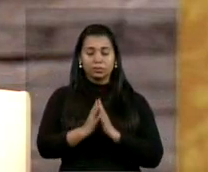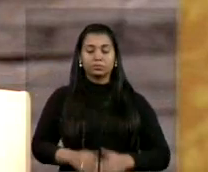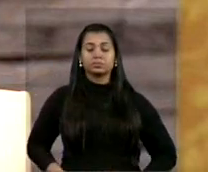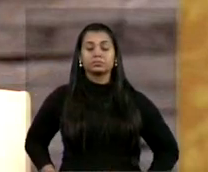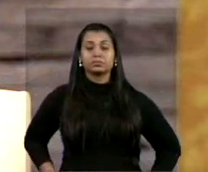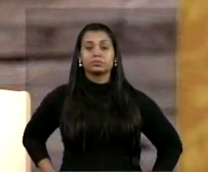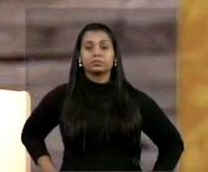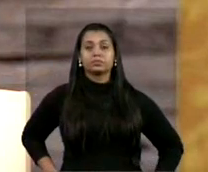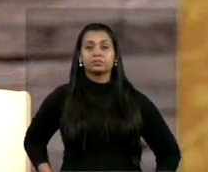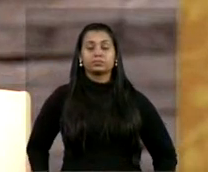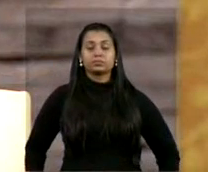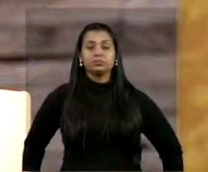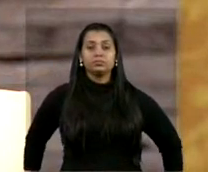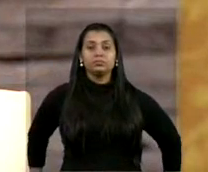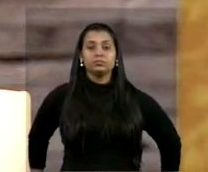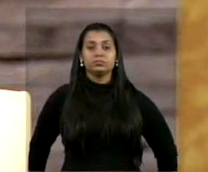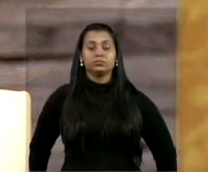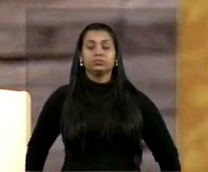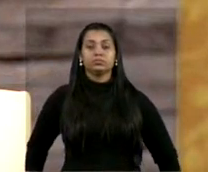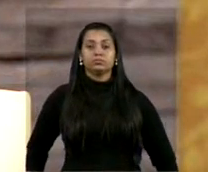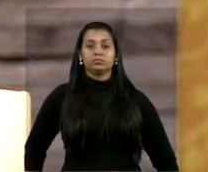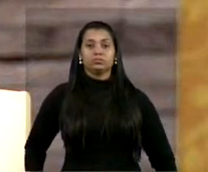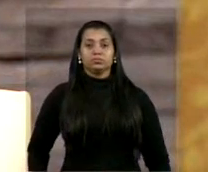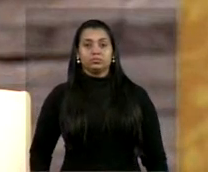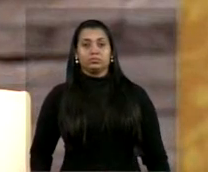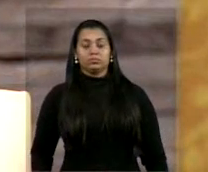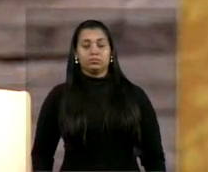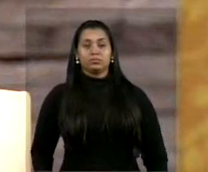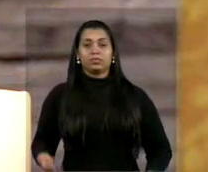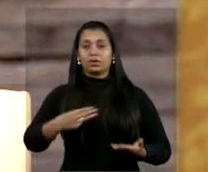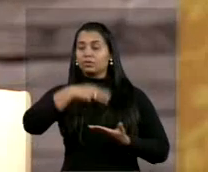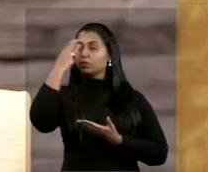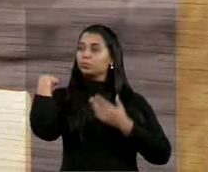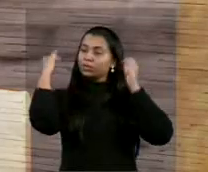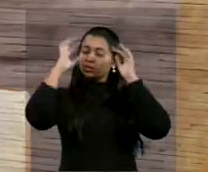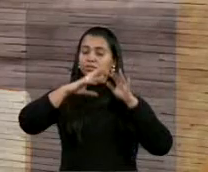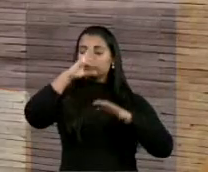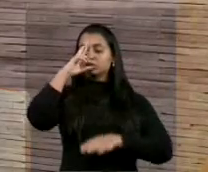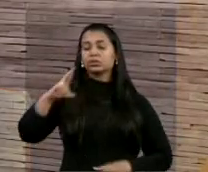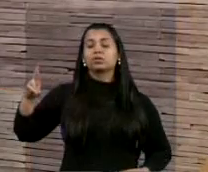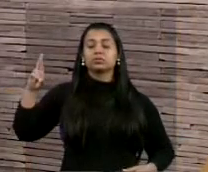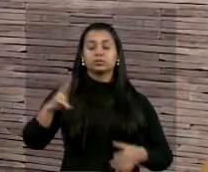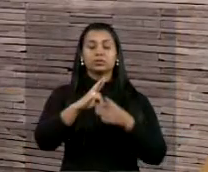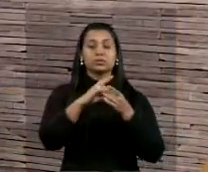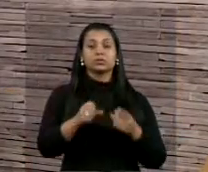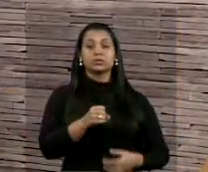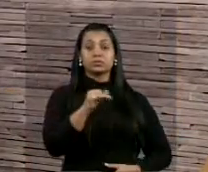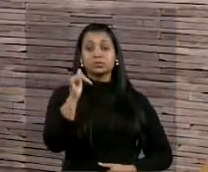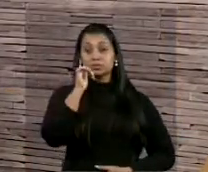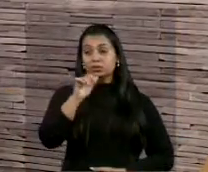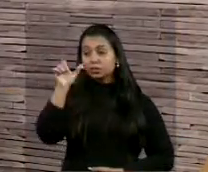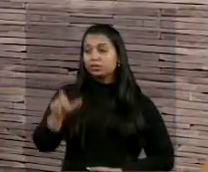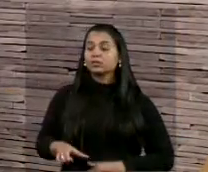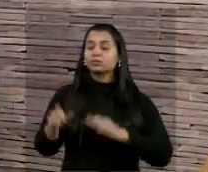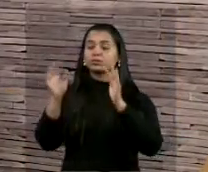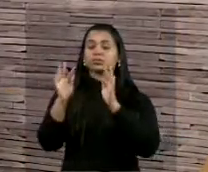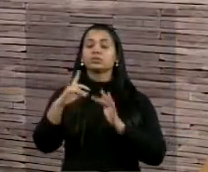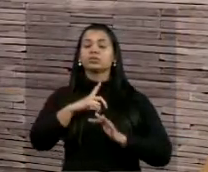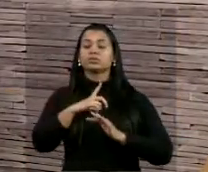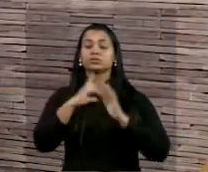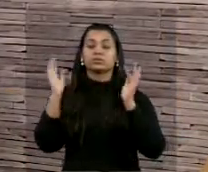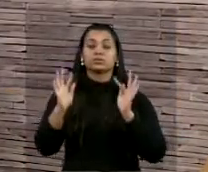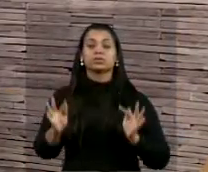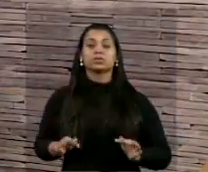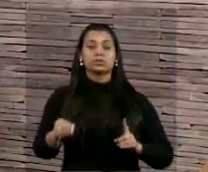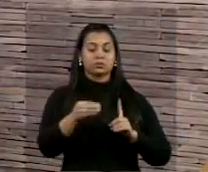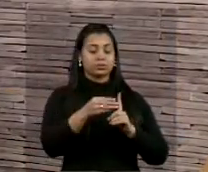pecadores, agora e na hora da nossa morte. Amém. Ave Maria, cheia de graça, o Senhor é convosco. Bendita sois